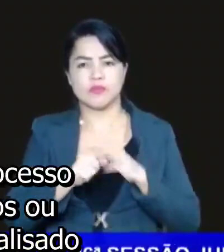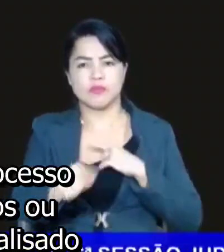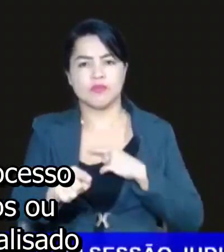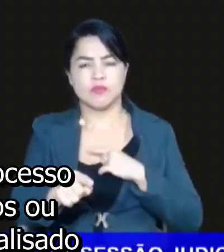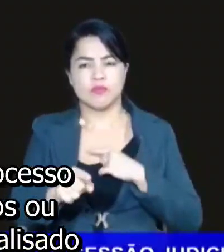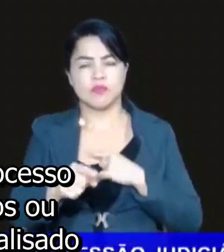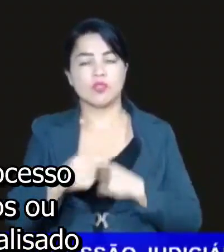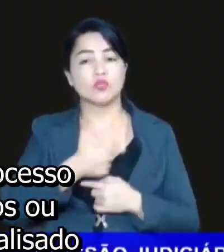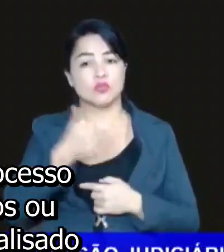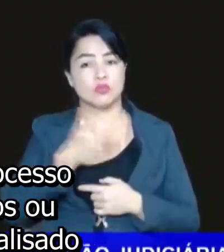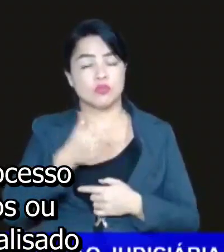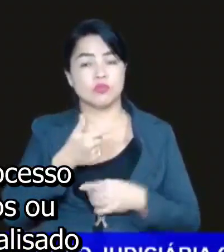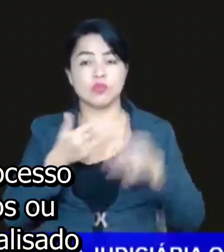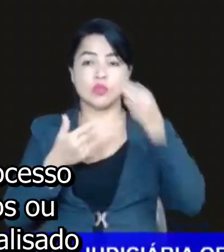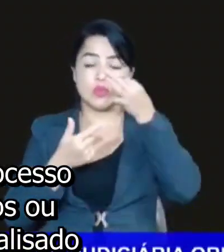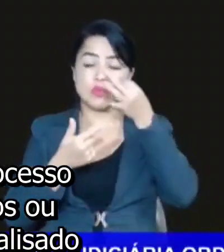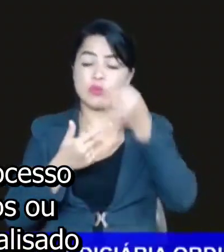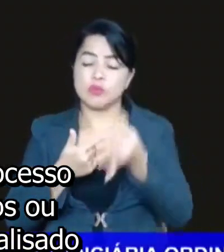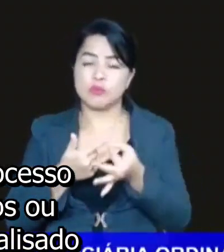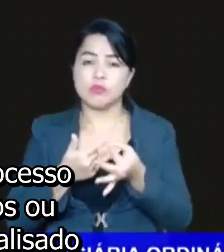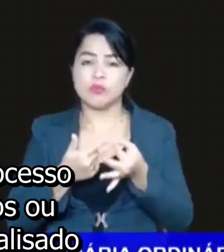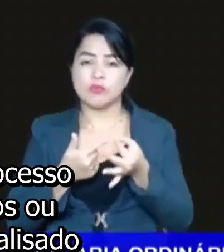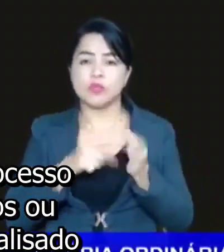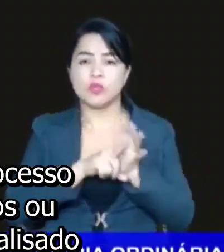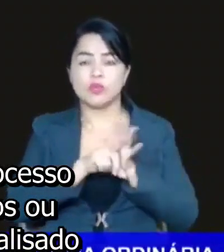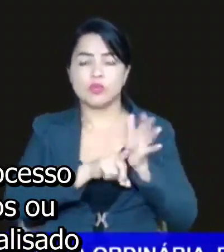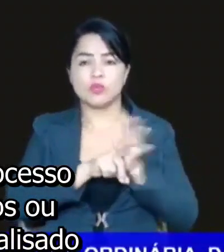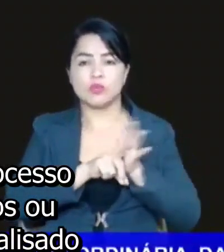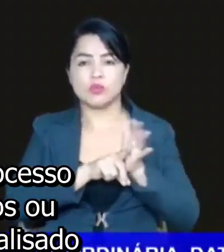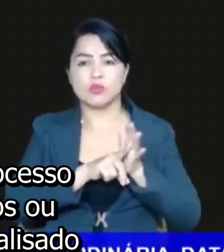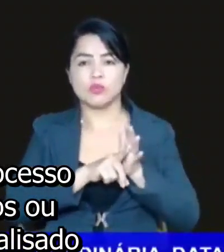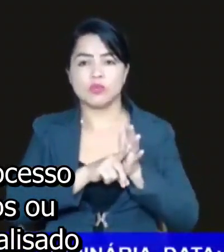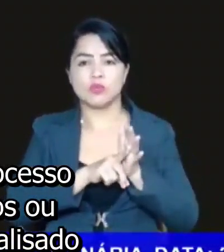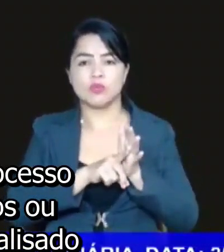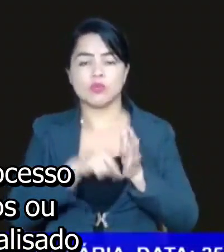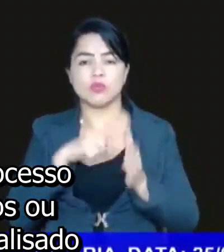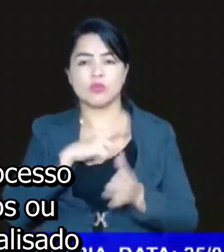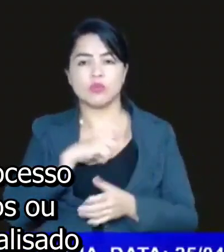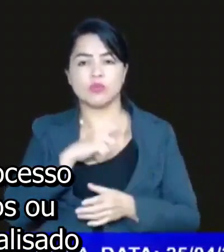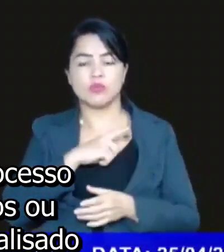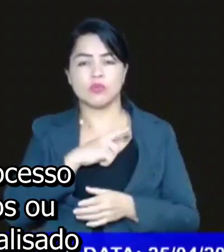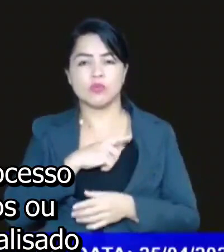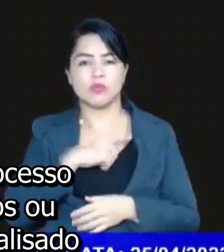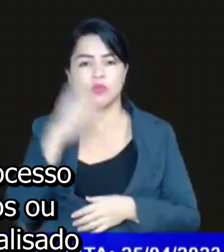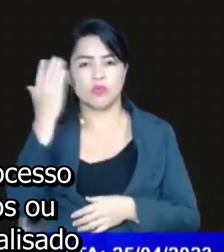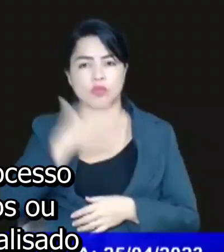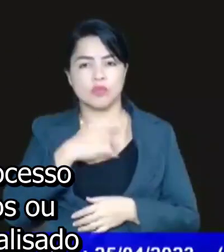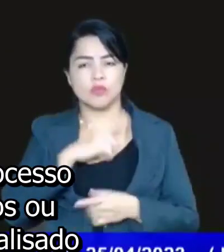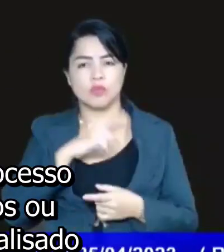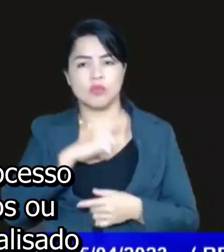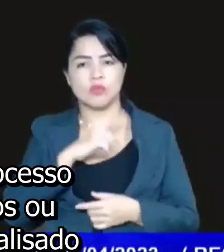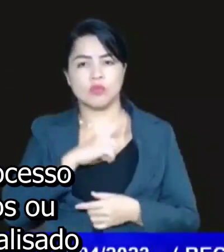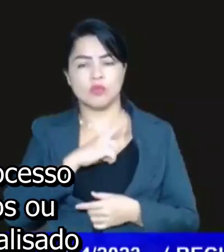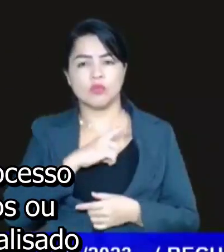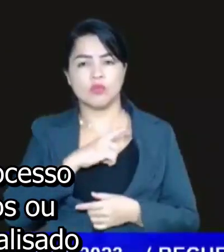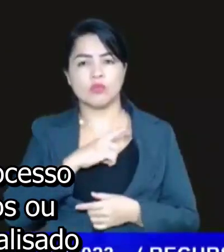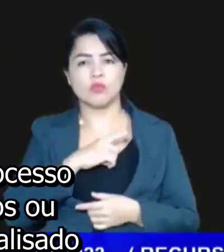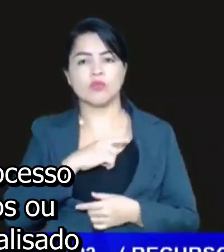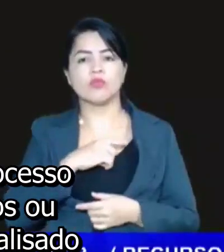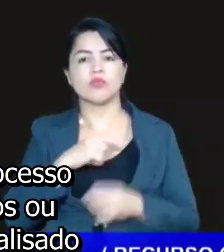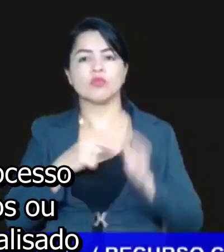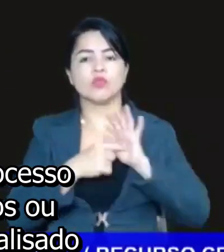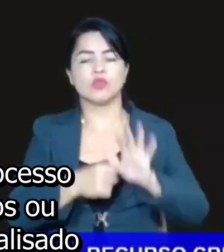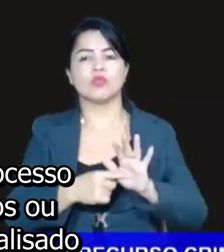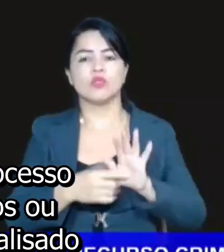ser observado por ocasião da análise desse processo, que é a prova que foi colhida ao longo dos autos,